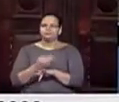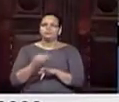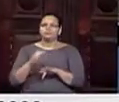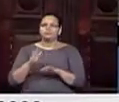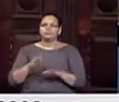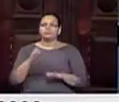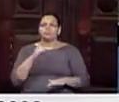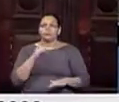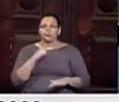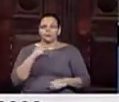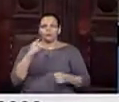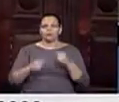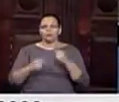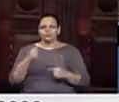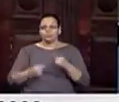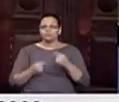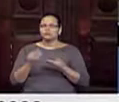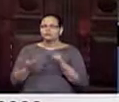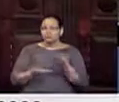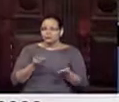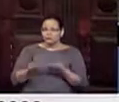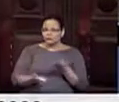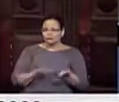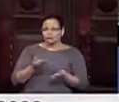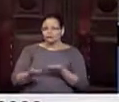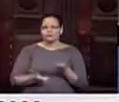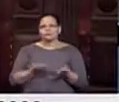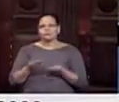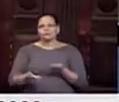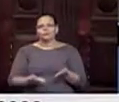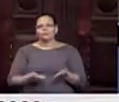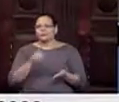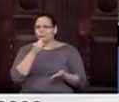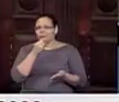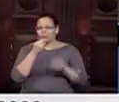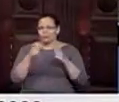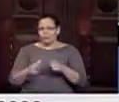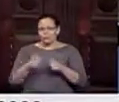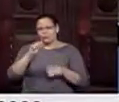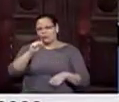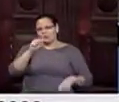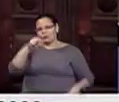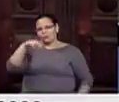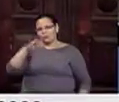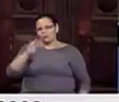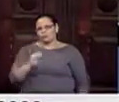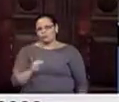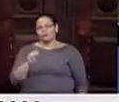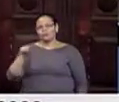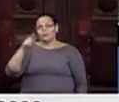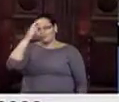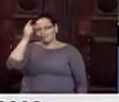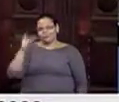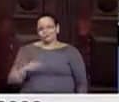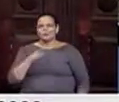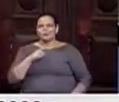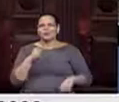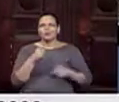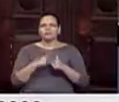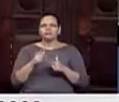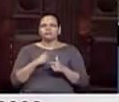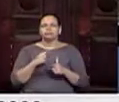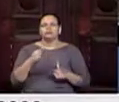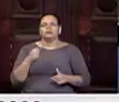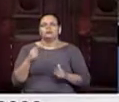políticas realmente de redução de danos foram pioneiras em santos por exemplo que ela canta campeã de aids na época prefeita telma